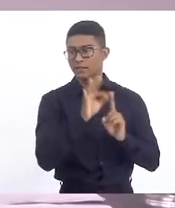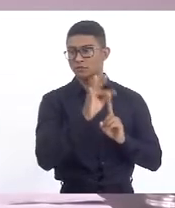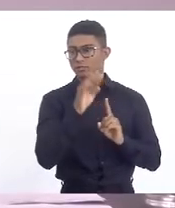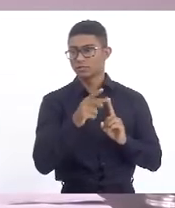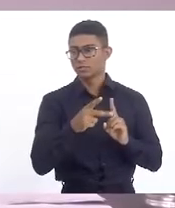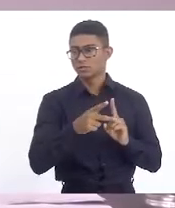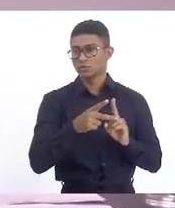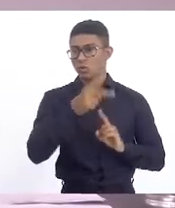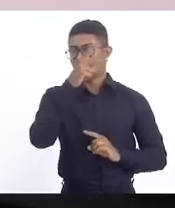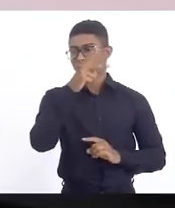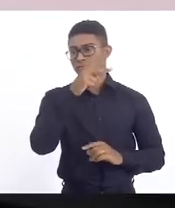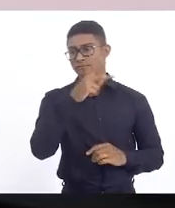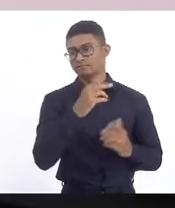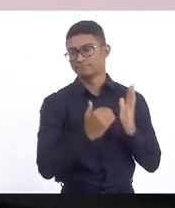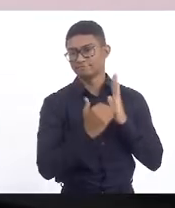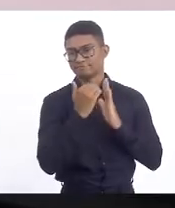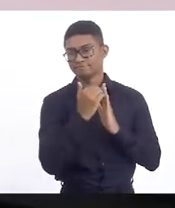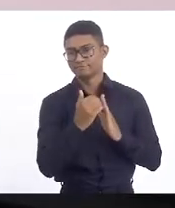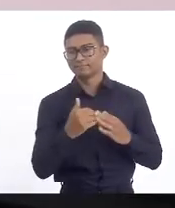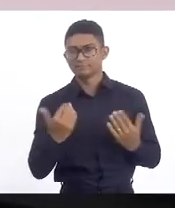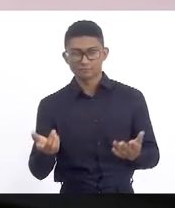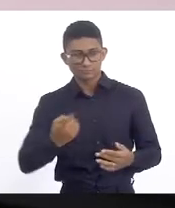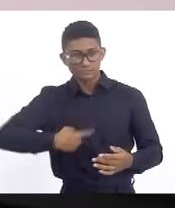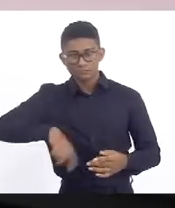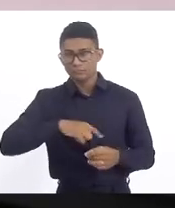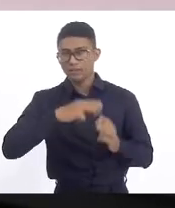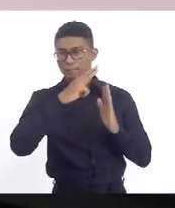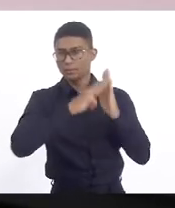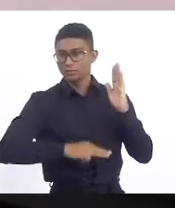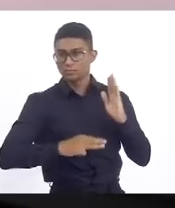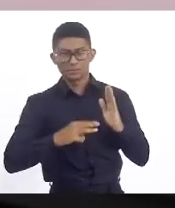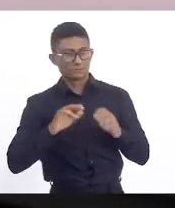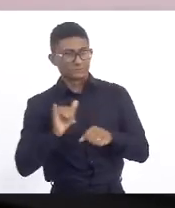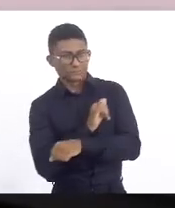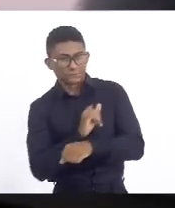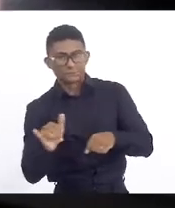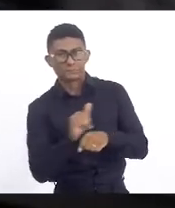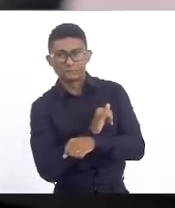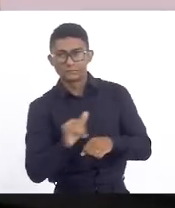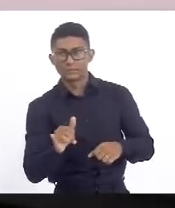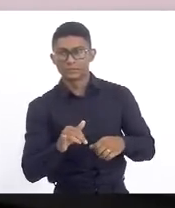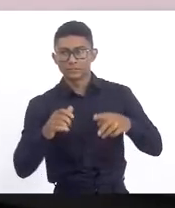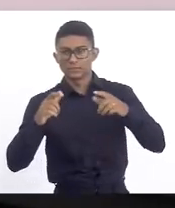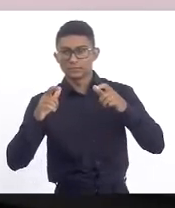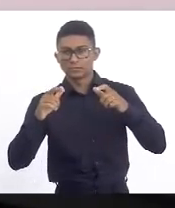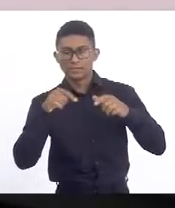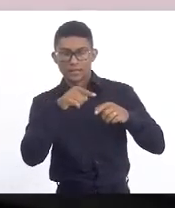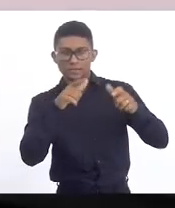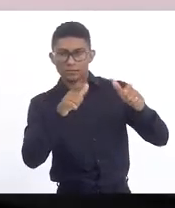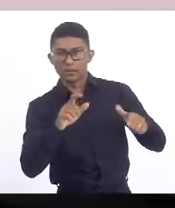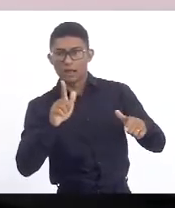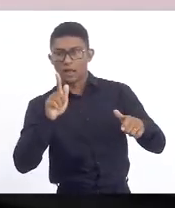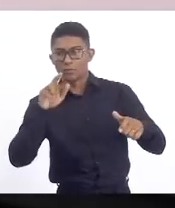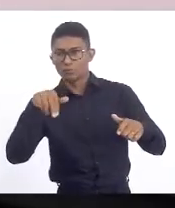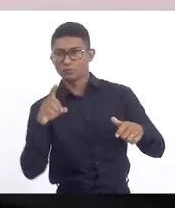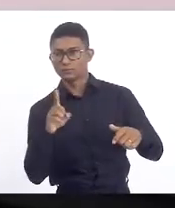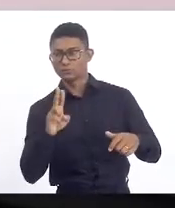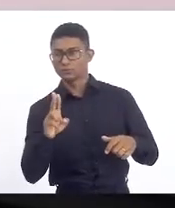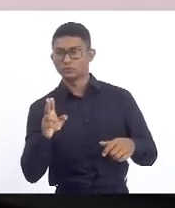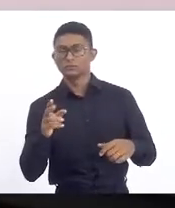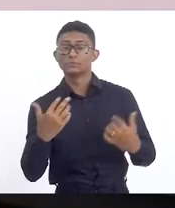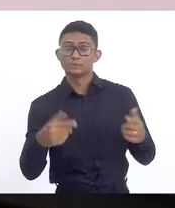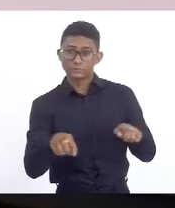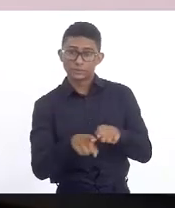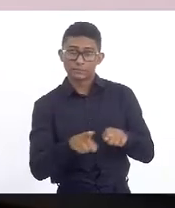A nossa estratégia e essa metodologia que a gente está desenvolvendo e construindo no Guandu, deputada Lucinha, ela pode ser implementada em